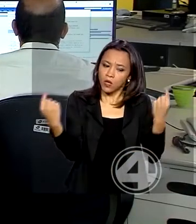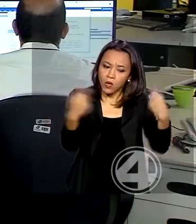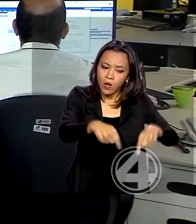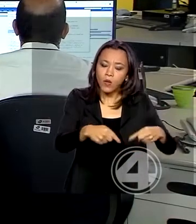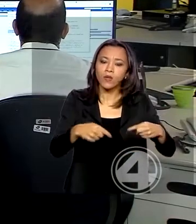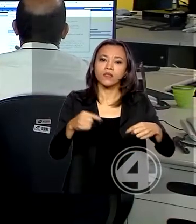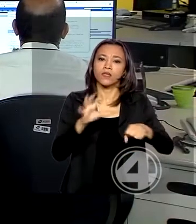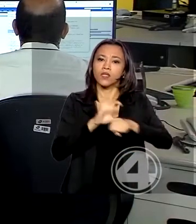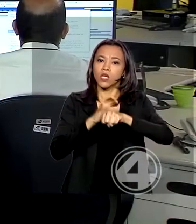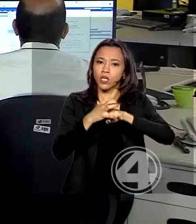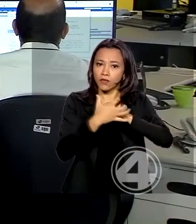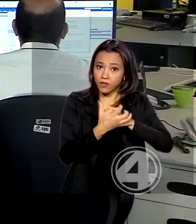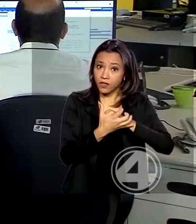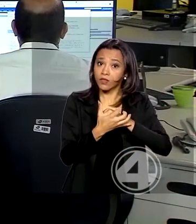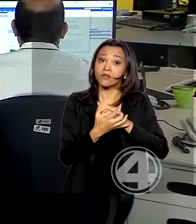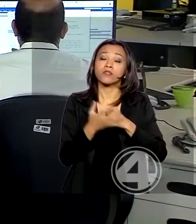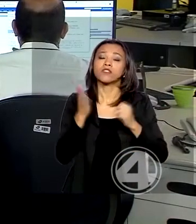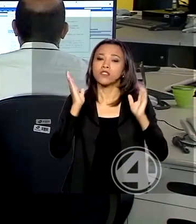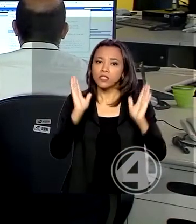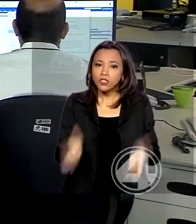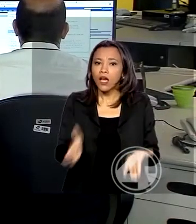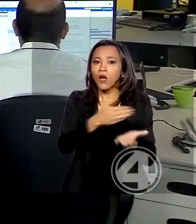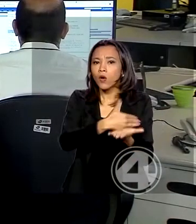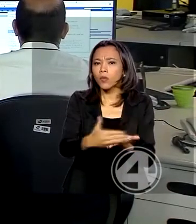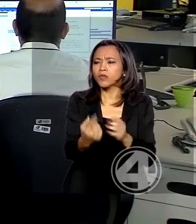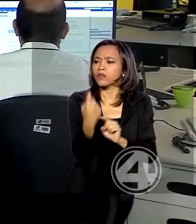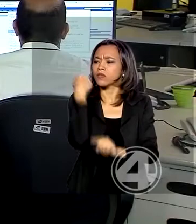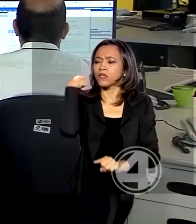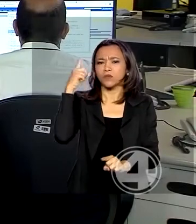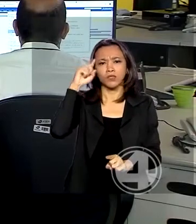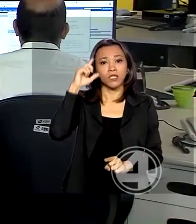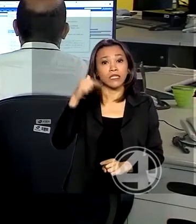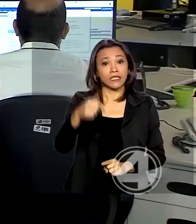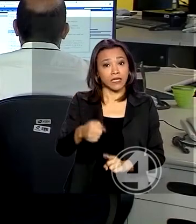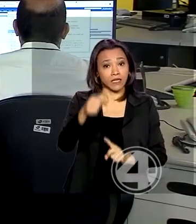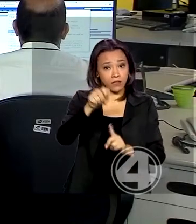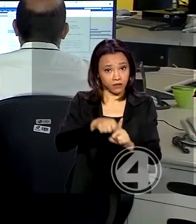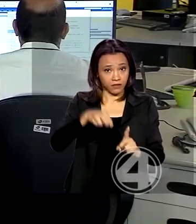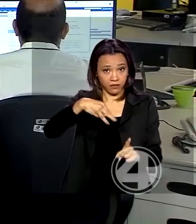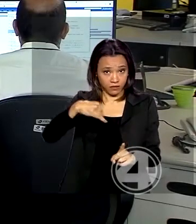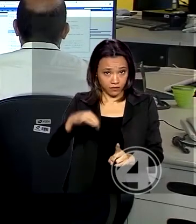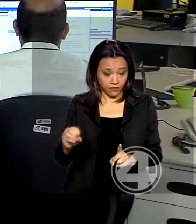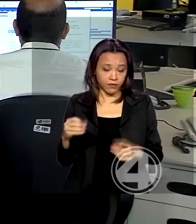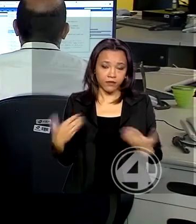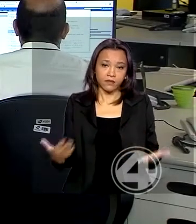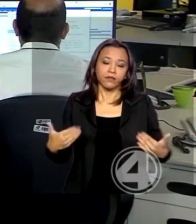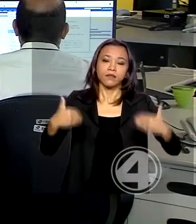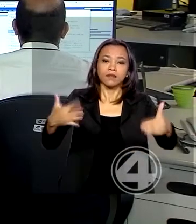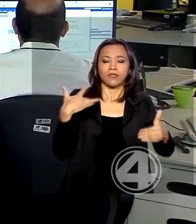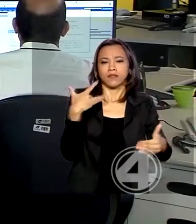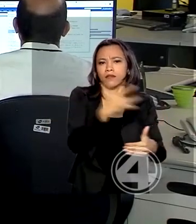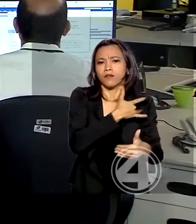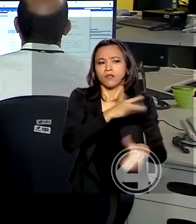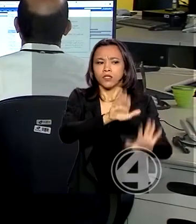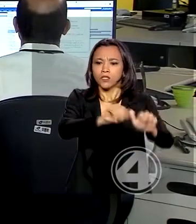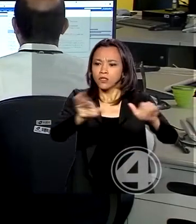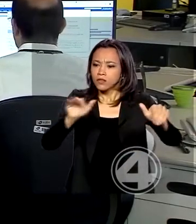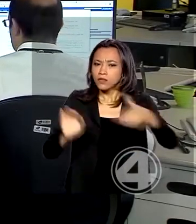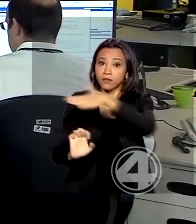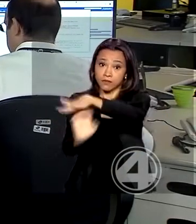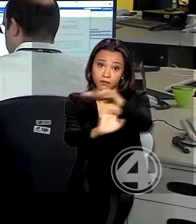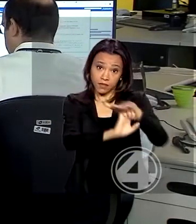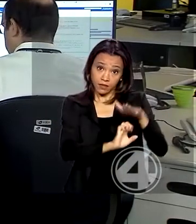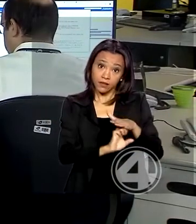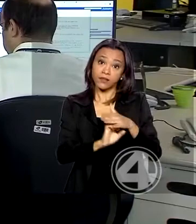combate do novo coronavírus já está valendo desde o dia sete de março e o ministério da saúde está convocando empresas